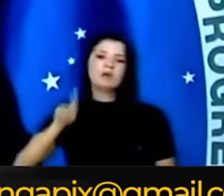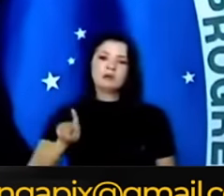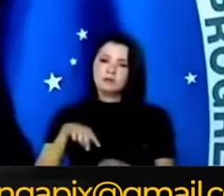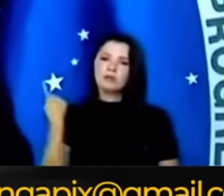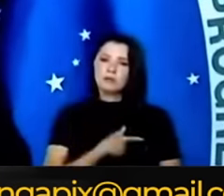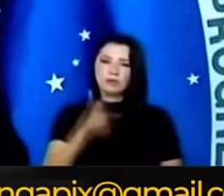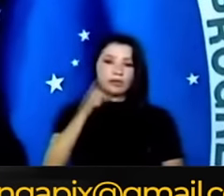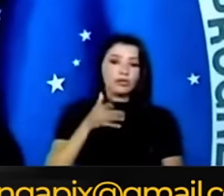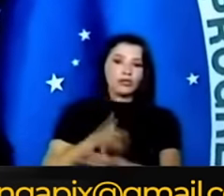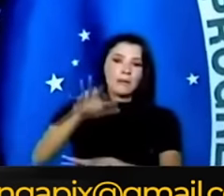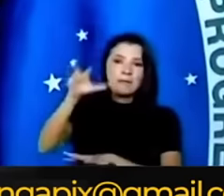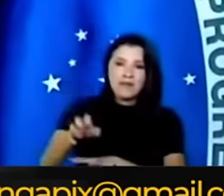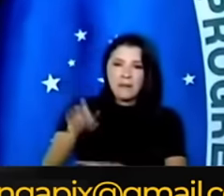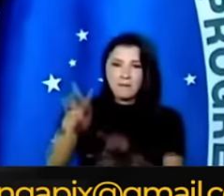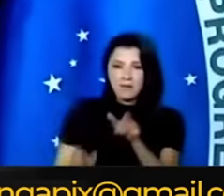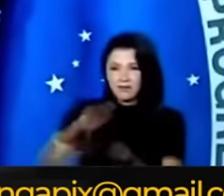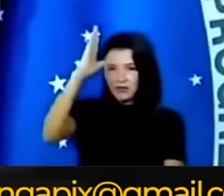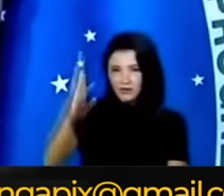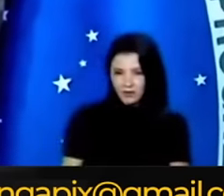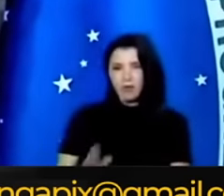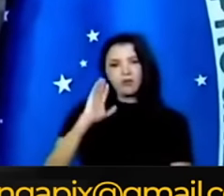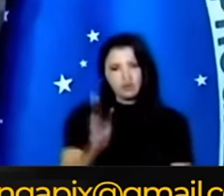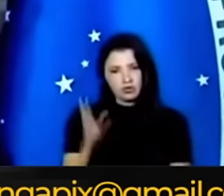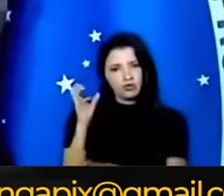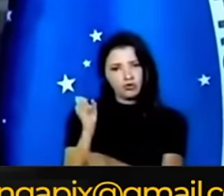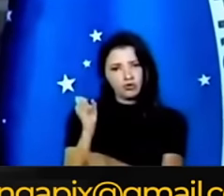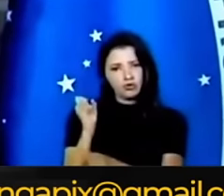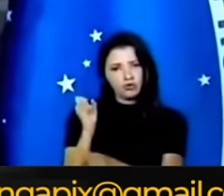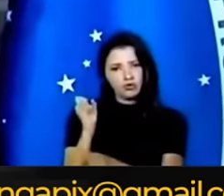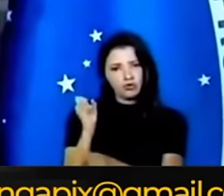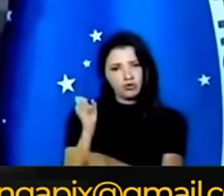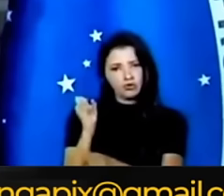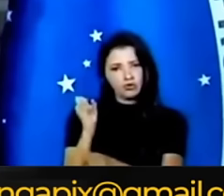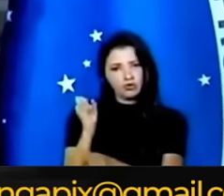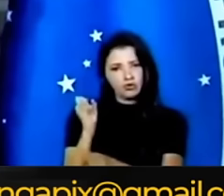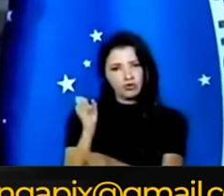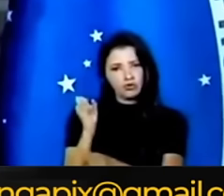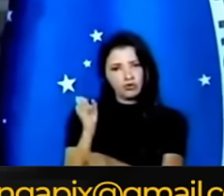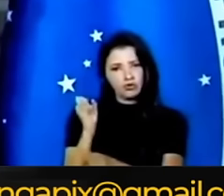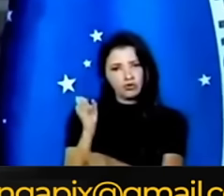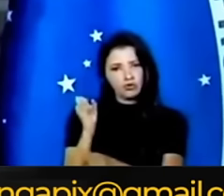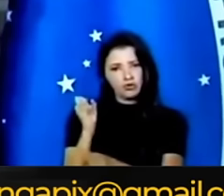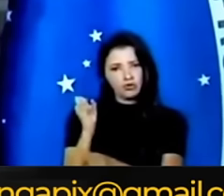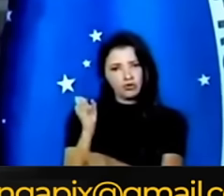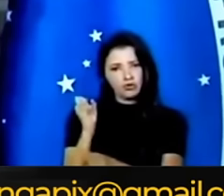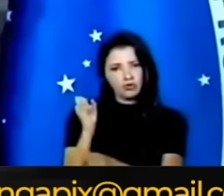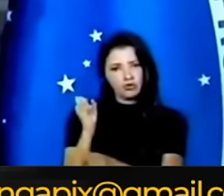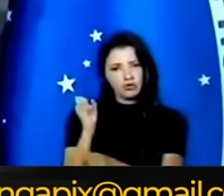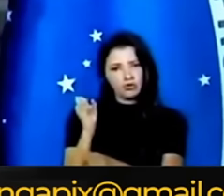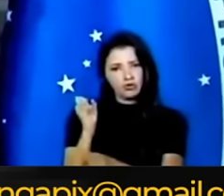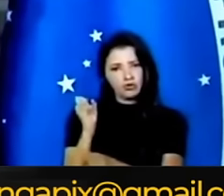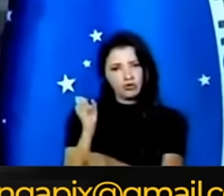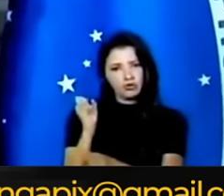os brasileiros que estavam lá nós já tiramos 32 brasileiros tirou 32 brasileiros de lá do Gaza mas